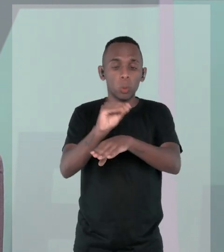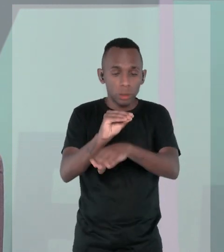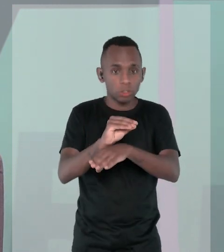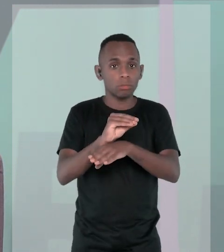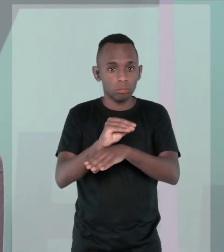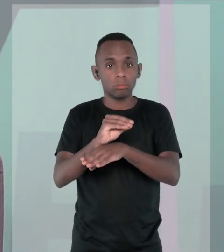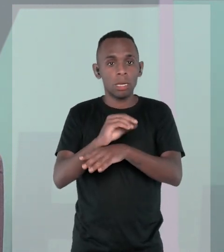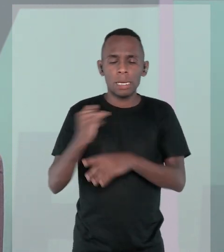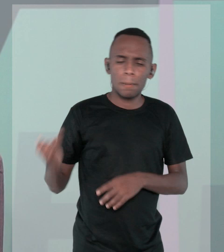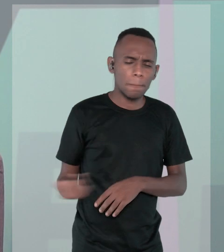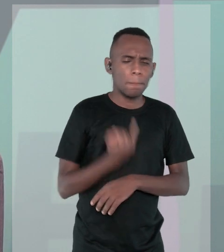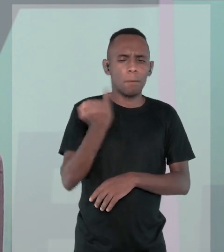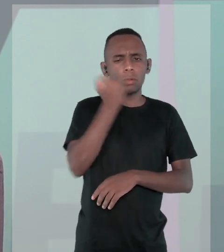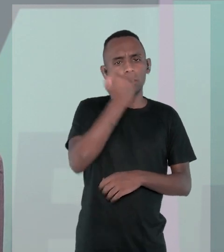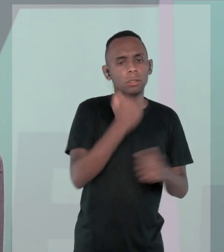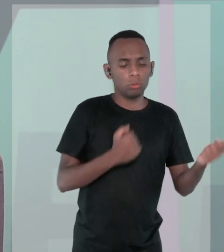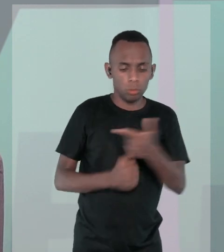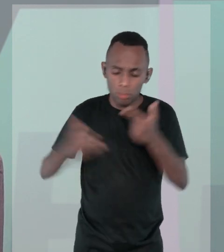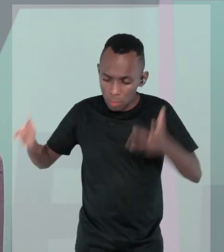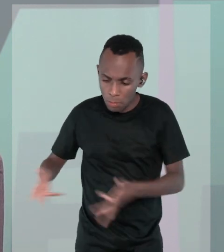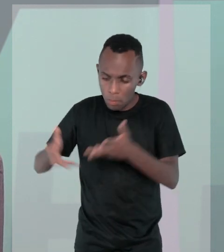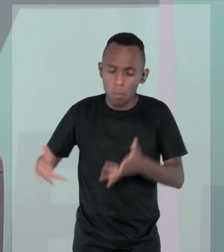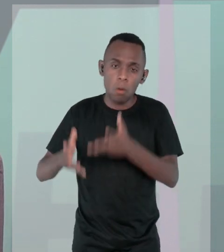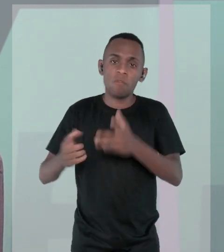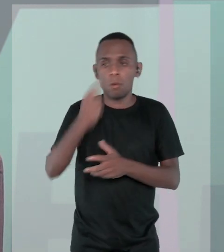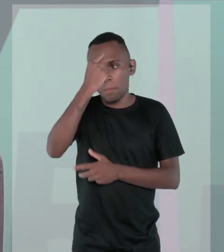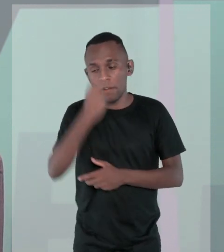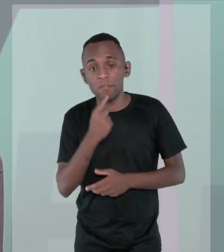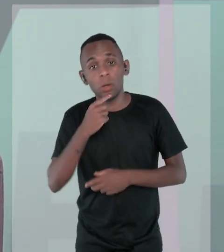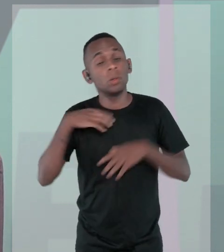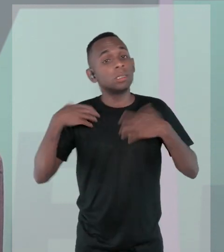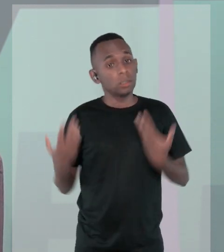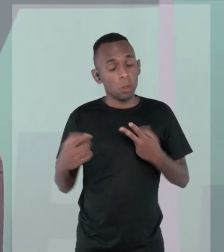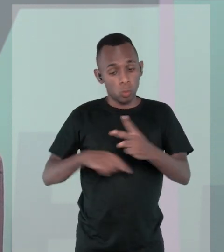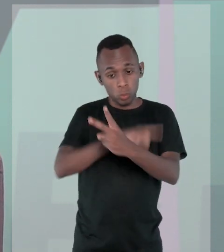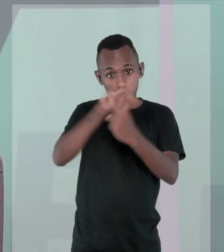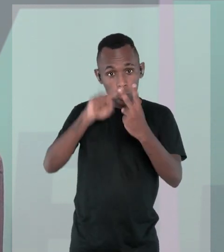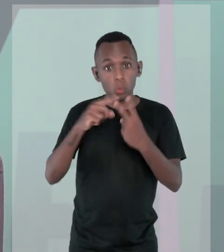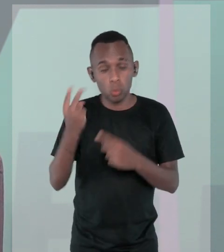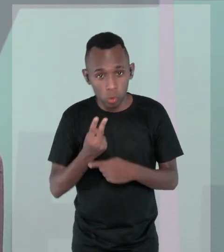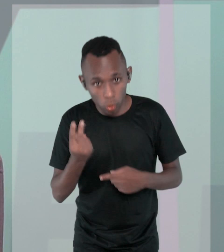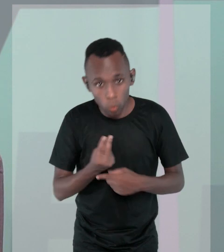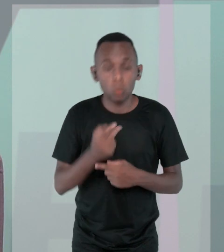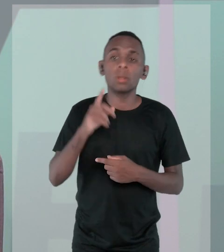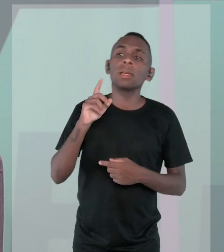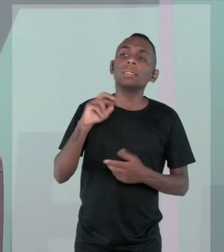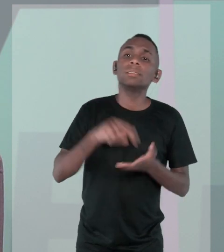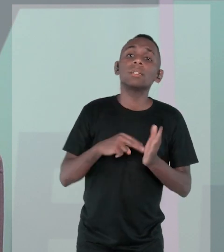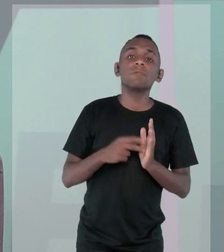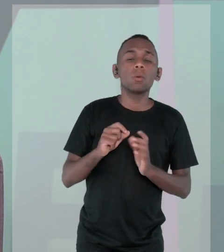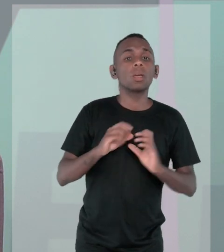é tão importante quanto promover a imagem. Então, o Tudo Comunica 2 vem como um motivo para dizer o